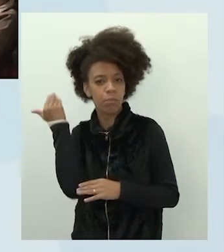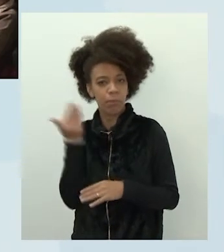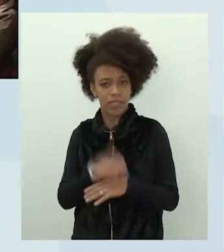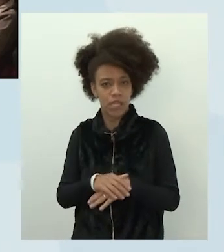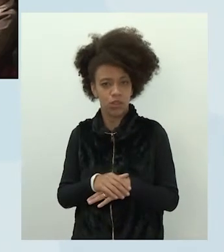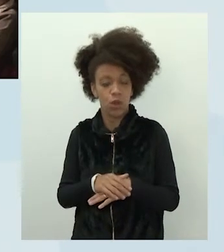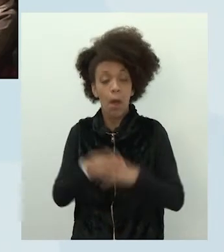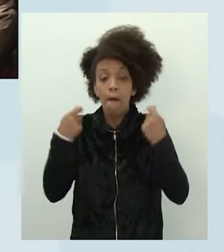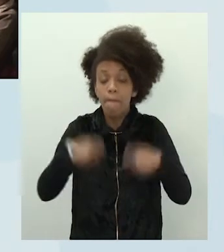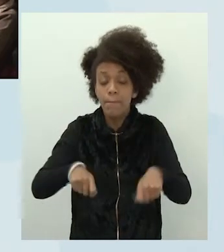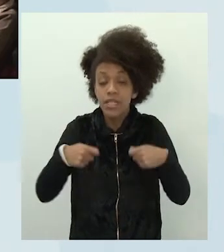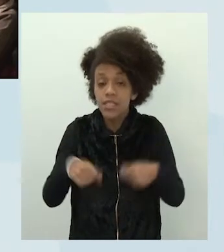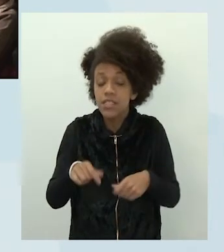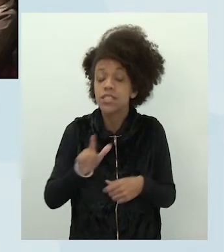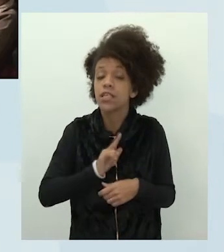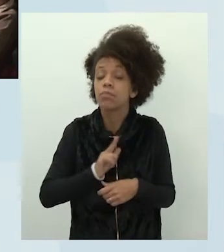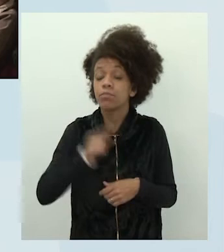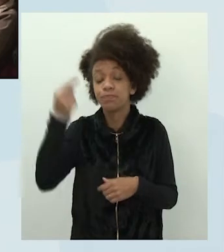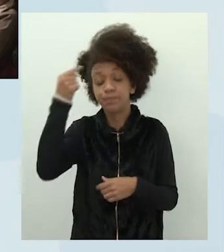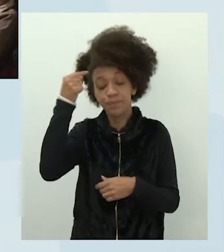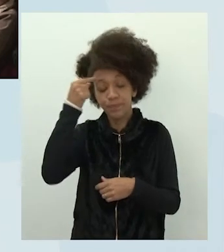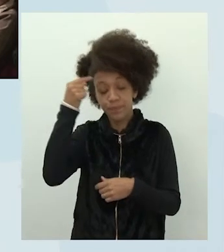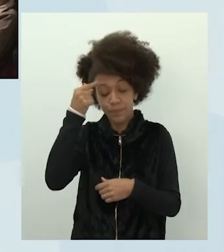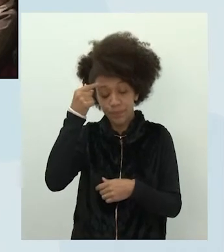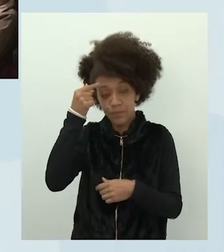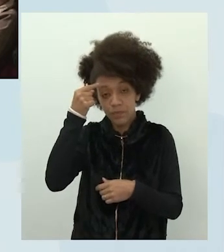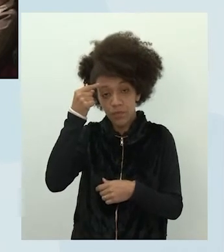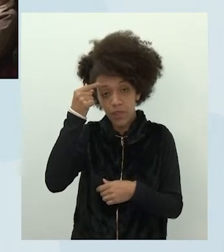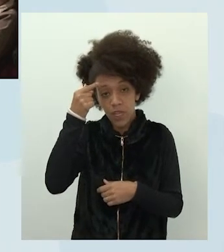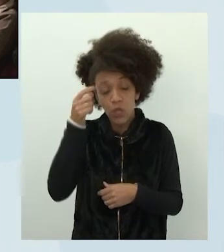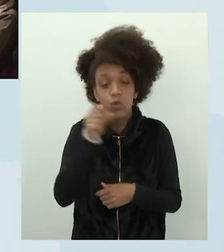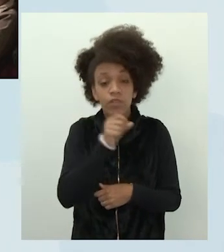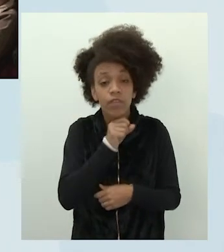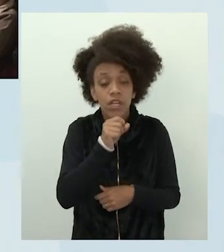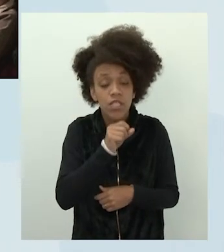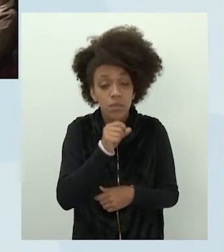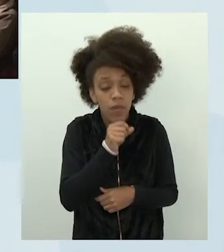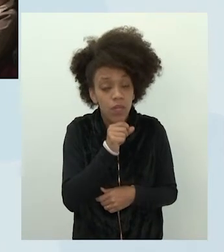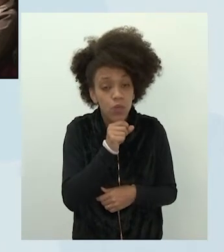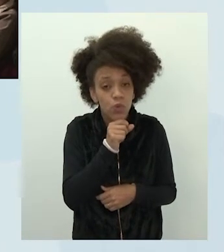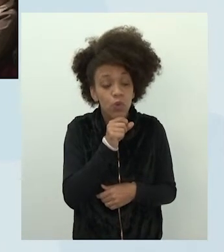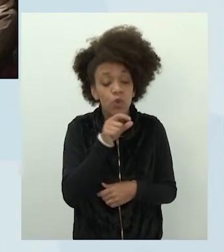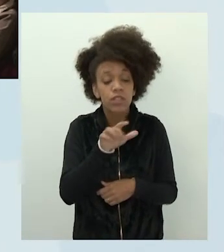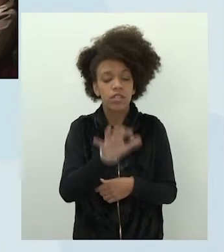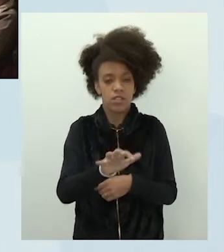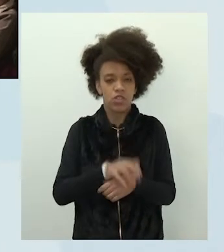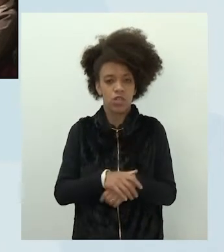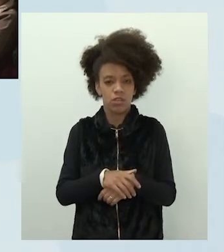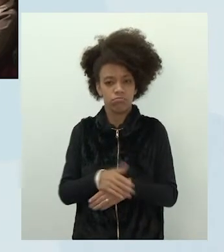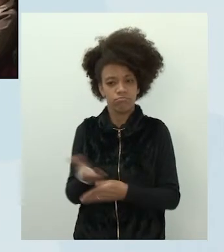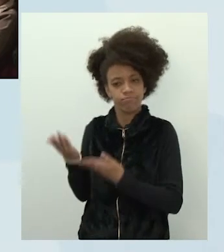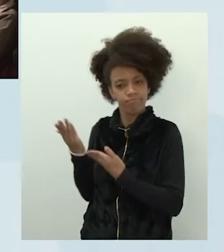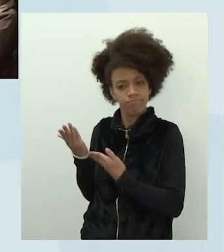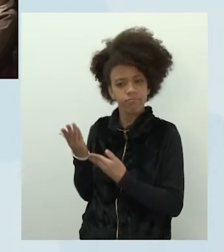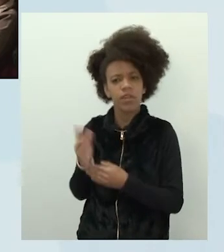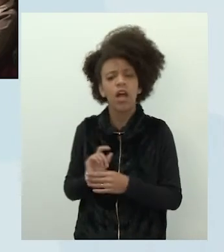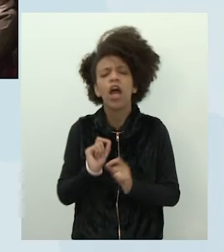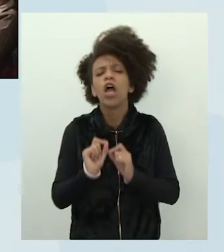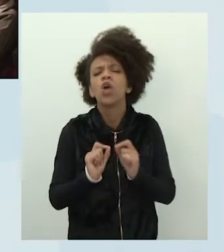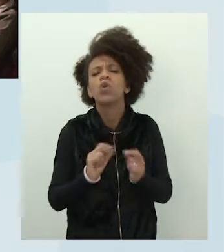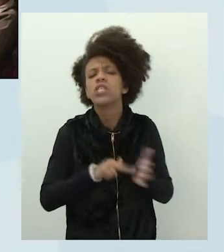Nós temos que pensar, então, no envelhecimento desta forma. E o que quer dizer isso que